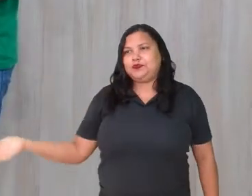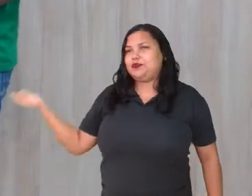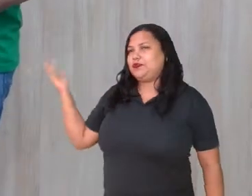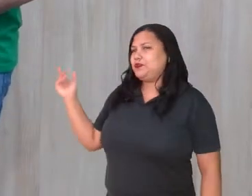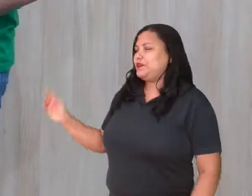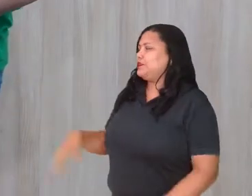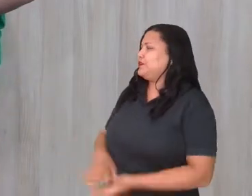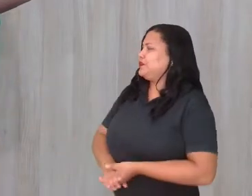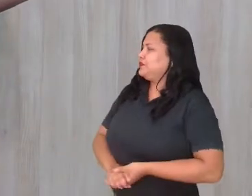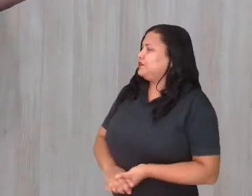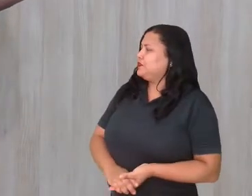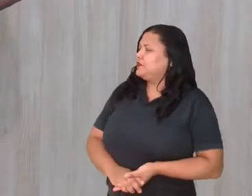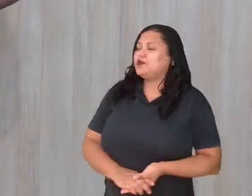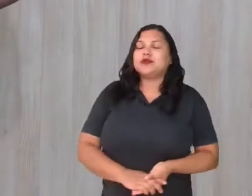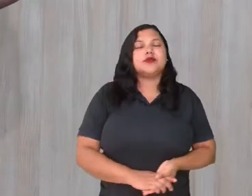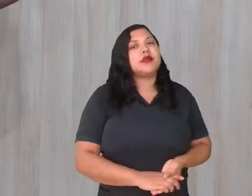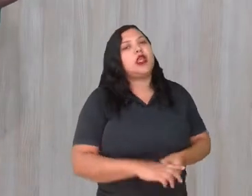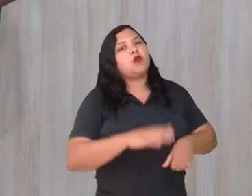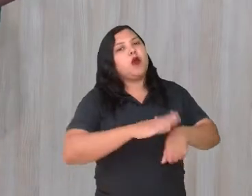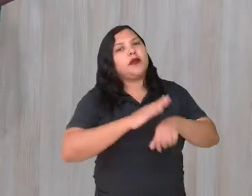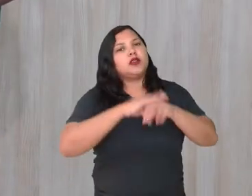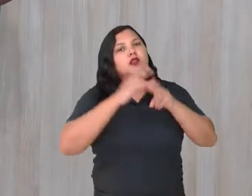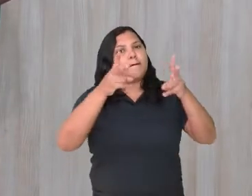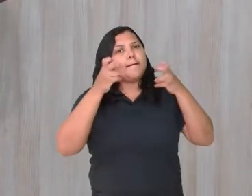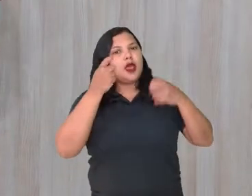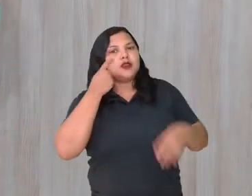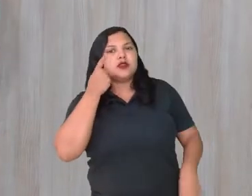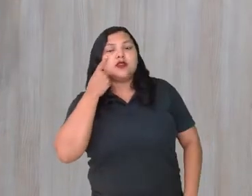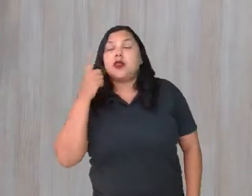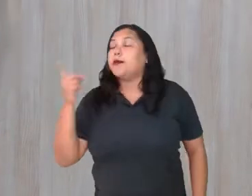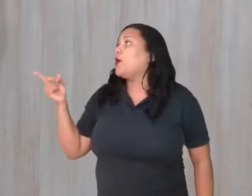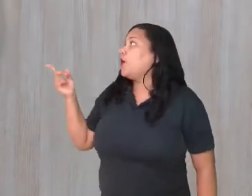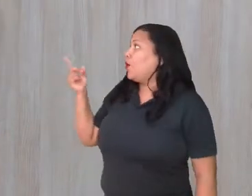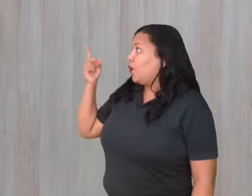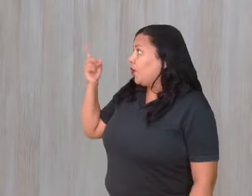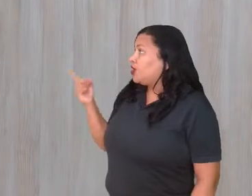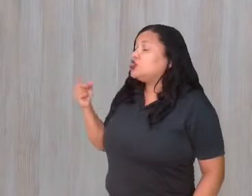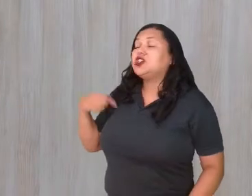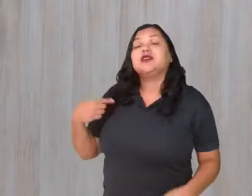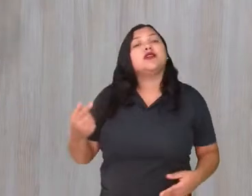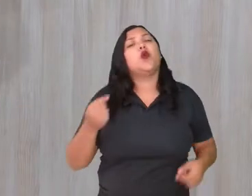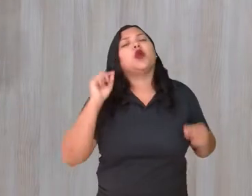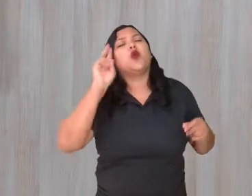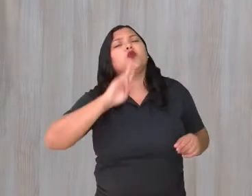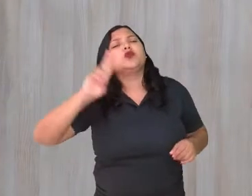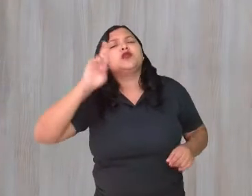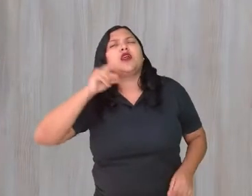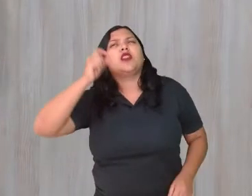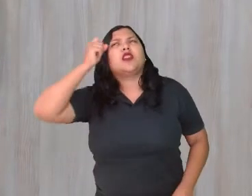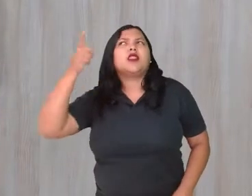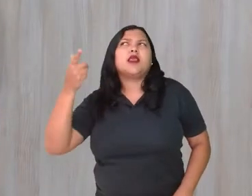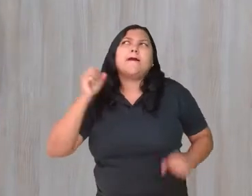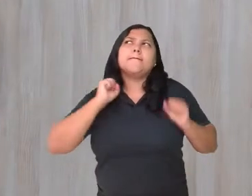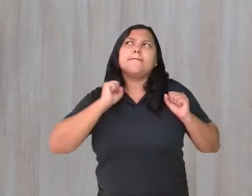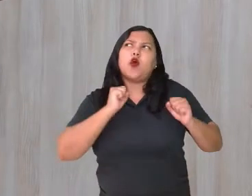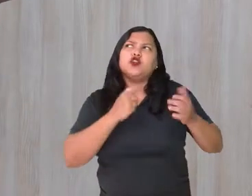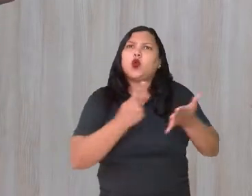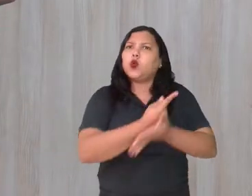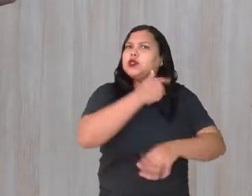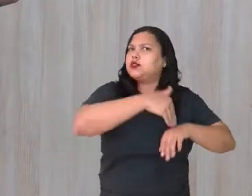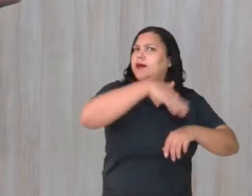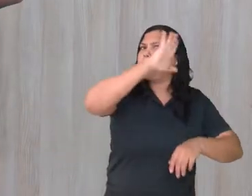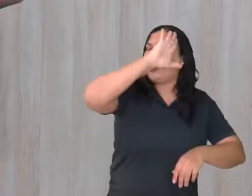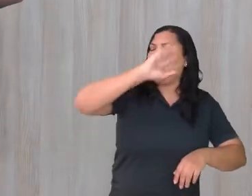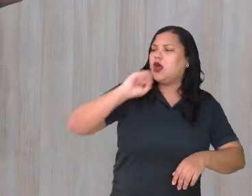certo? Então, quando a gente observa a previsão do tempo, a gente está trabalhando a ideia de chance, de ter mais ou menos.